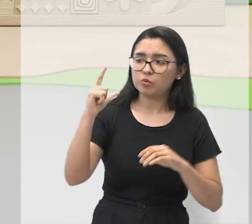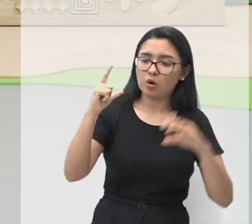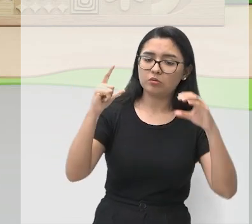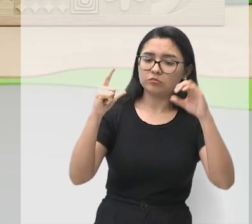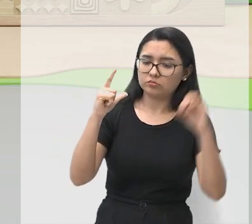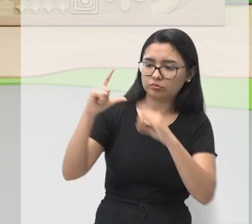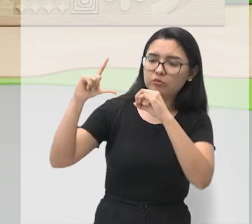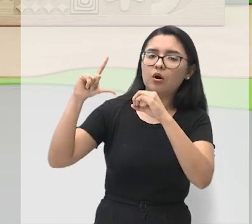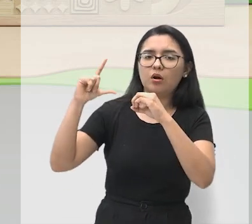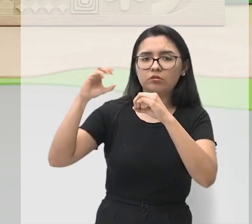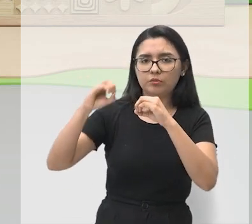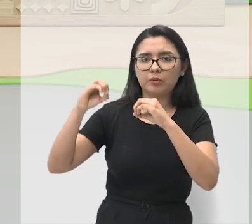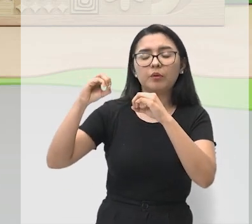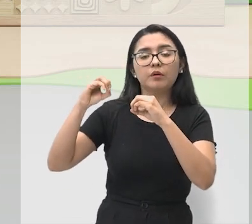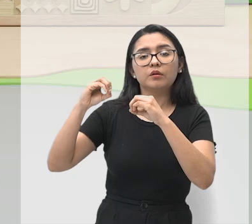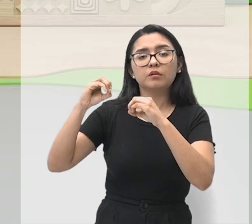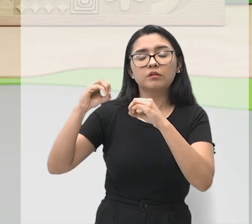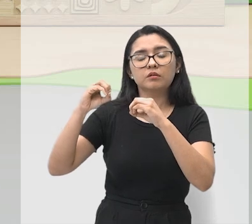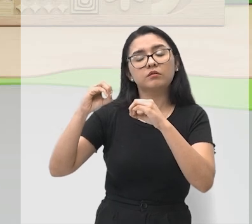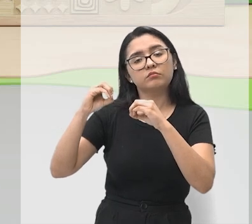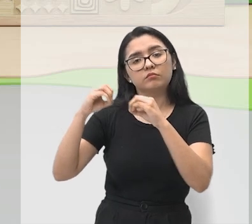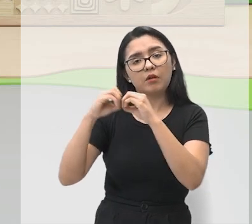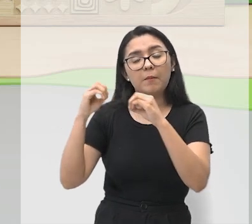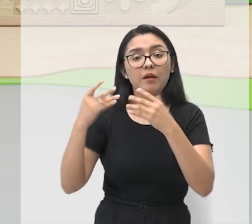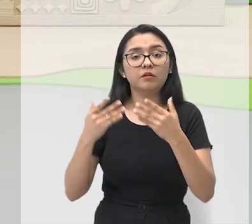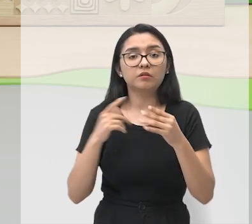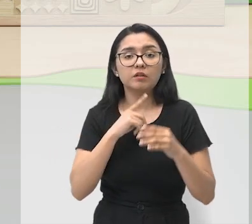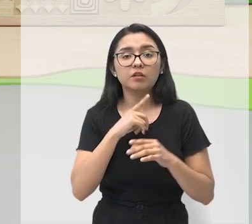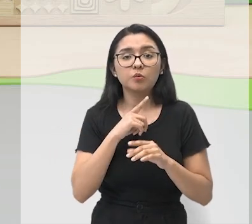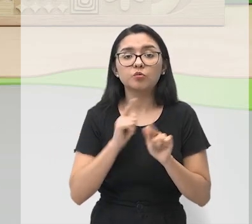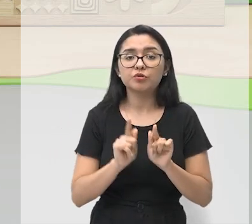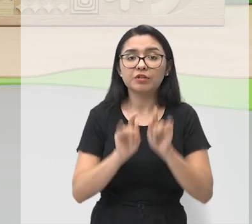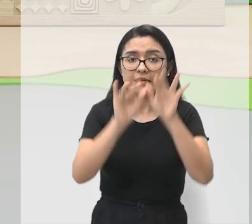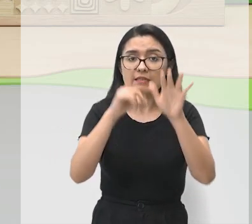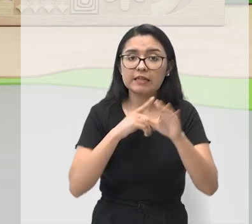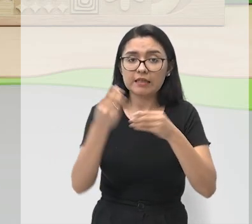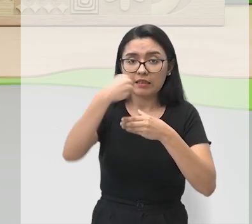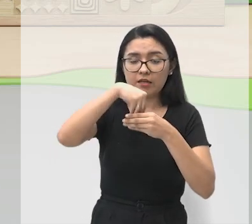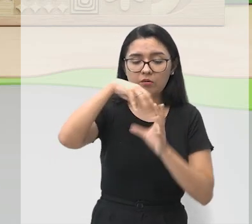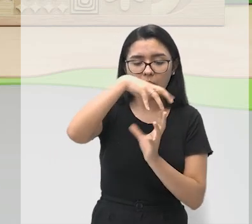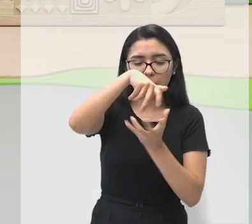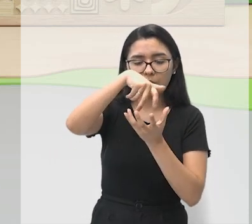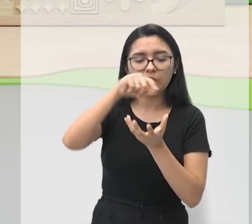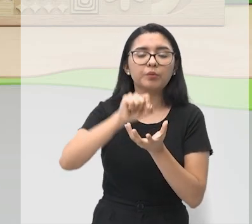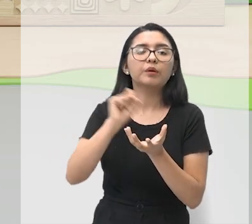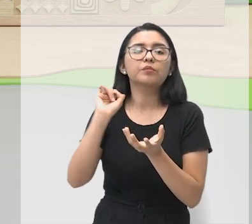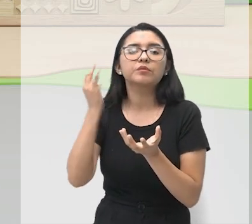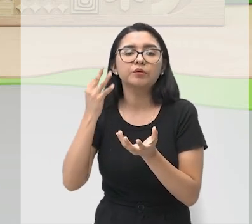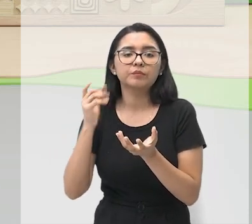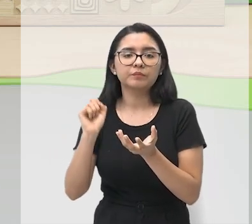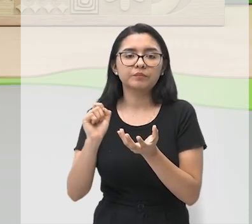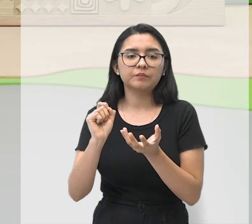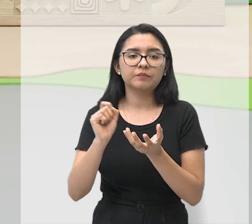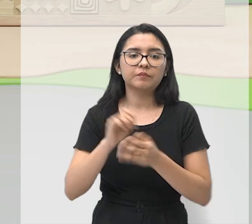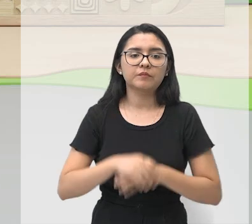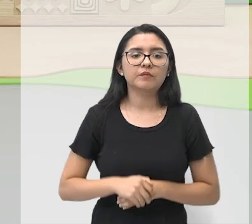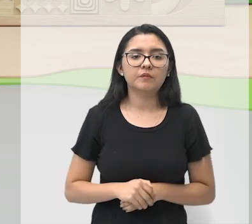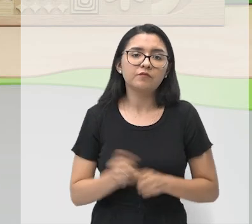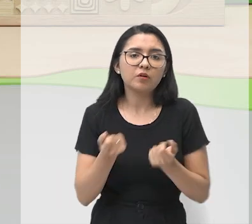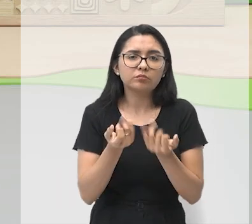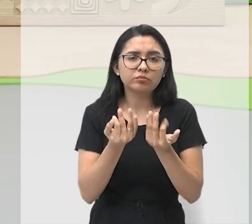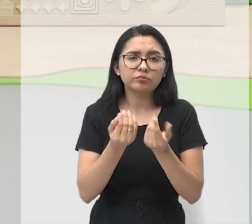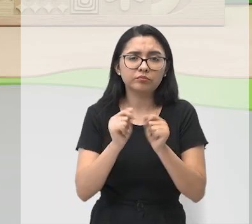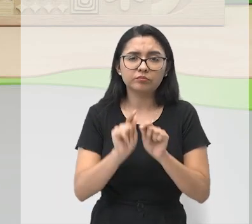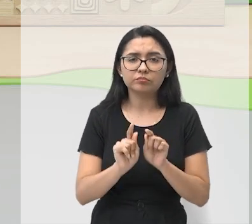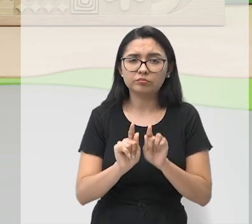gases que poderiam existir nesses planetas, eles foram o quê? Queimados,